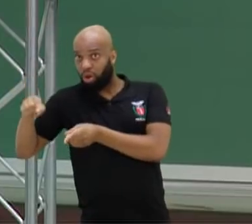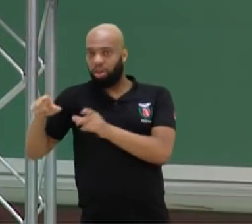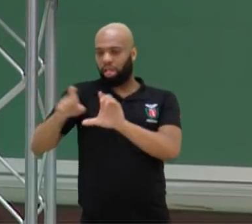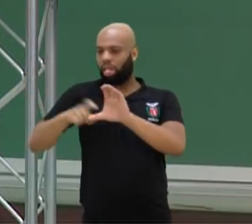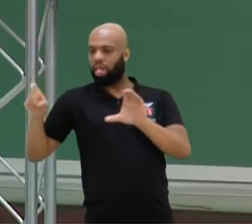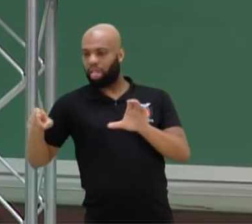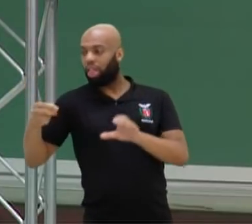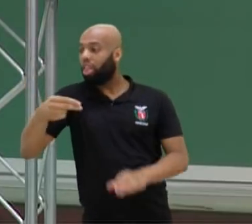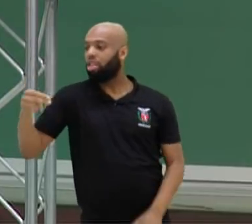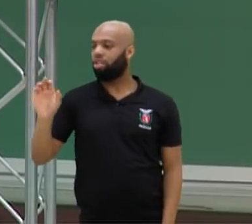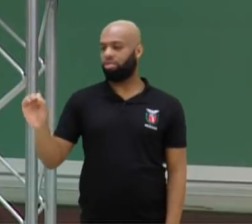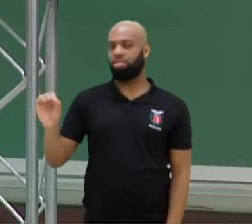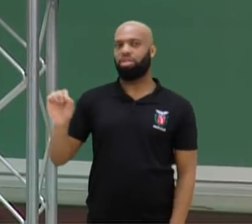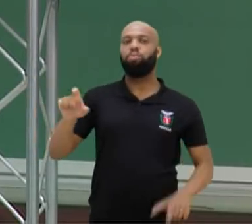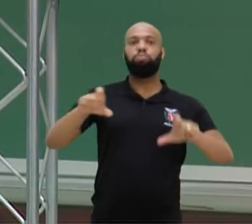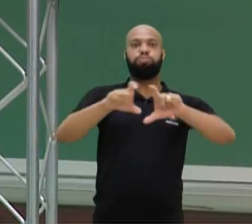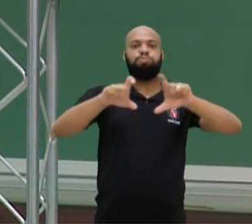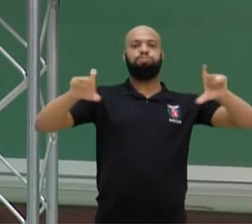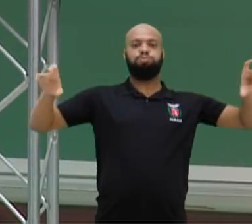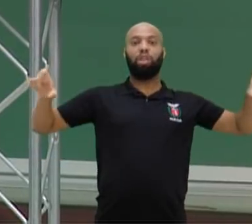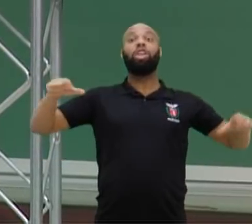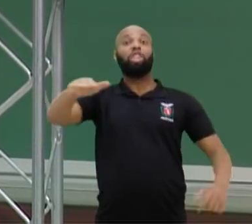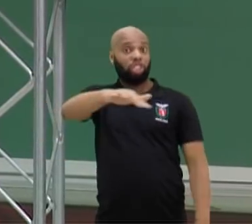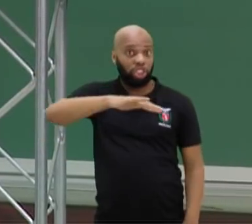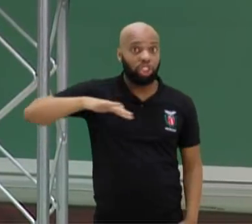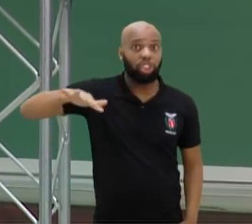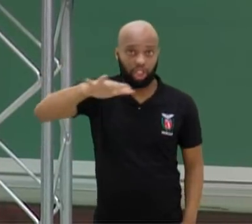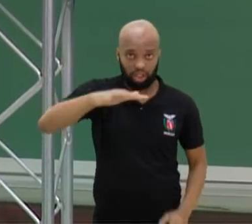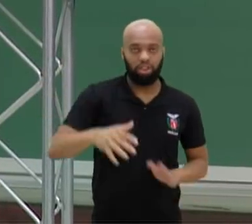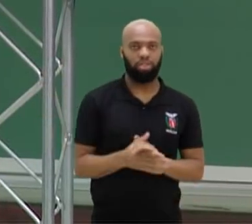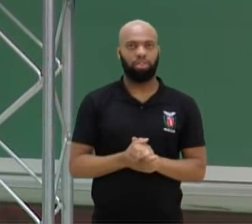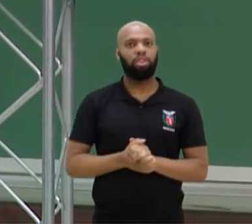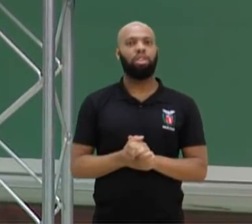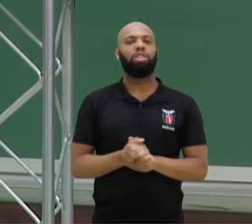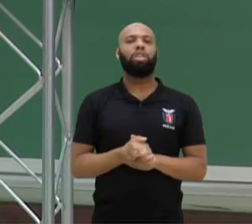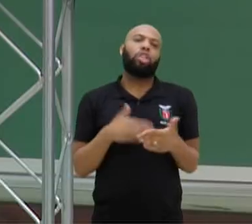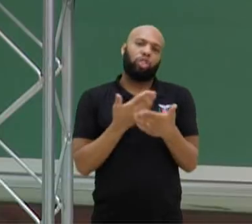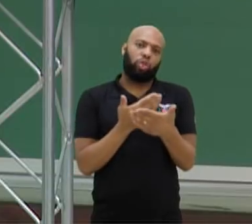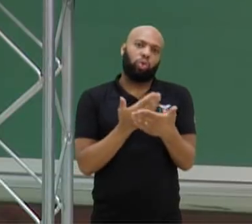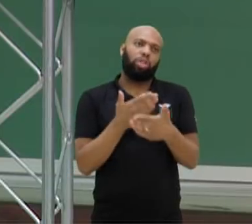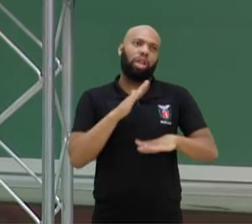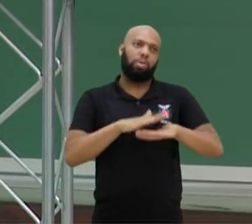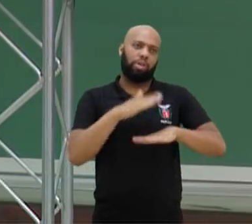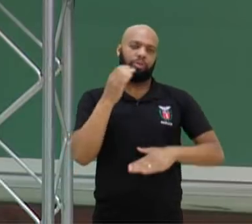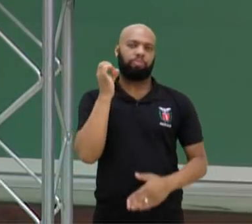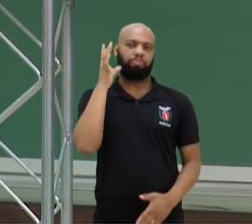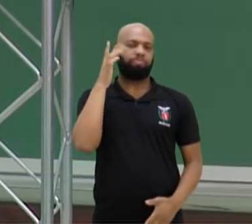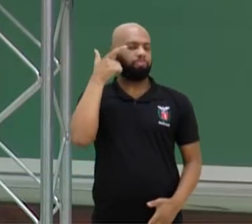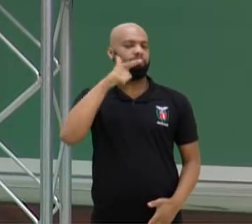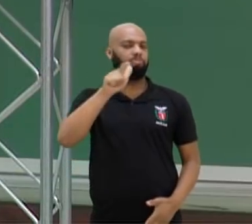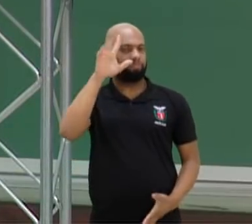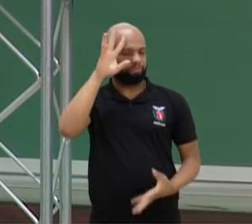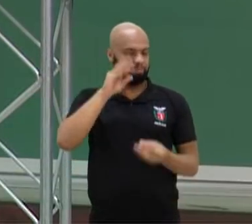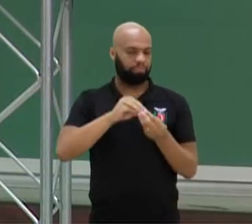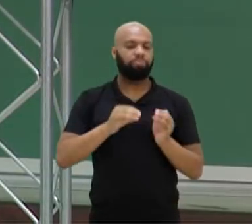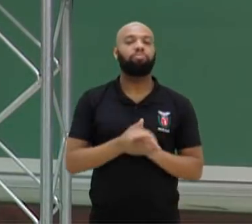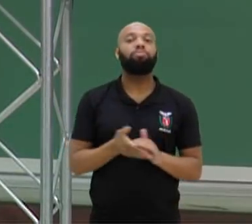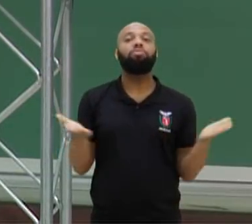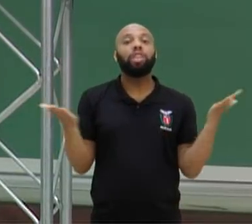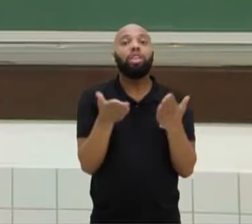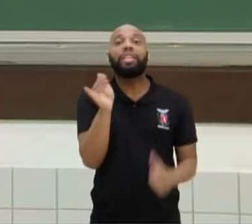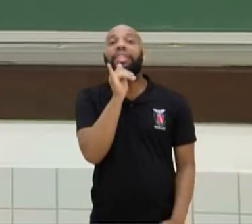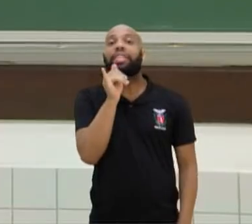zero. Tá? Isso seria uma formulação de equação geral. Nós vamos trabalhar com ela, talvez isso facilite um pouquinho. Muito bem.